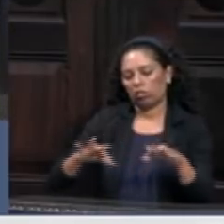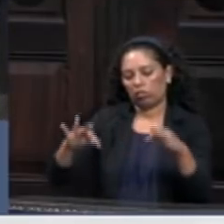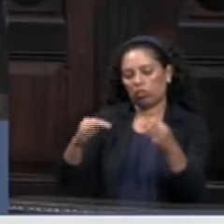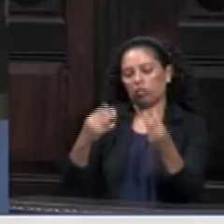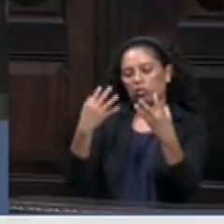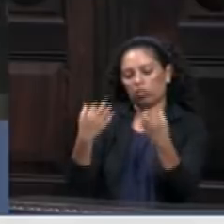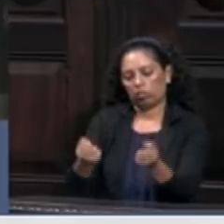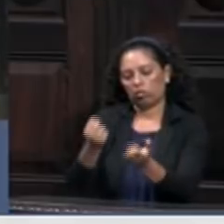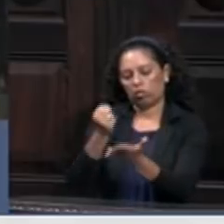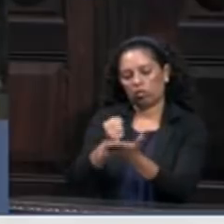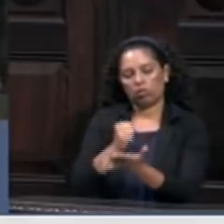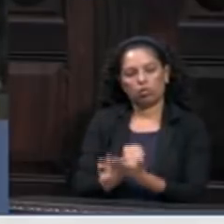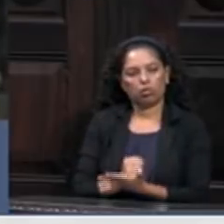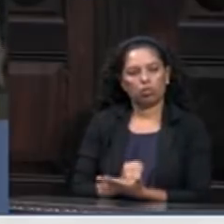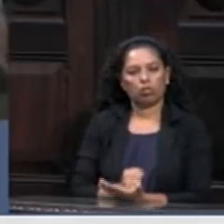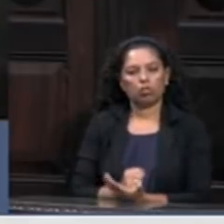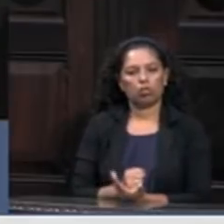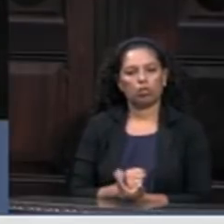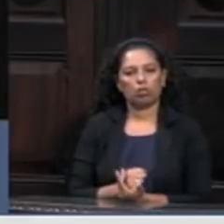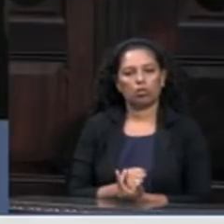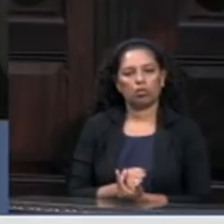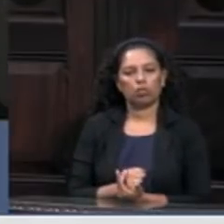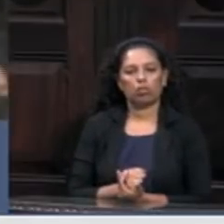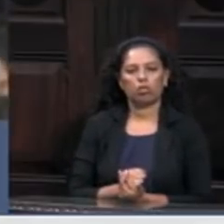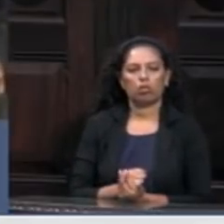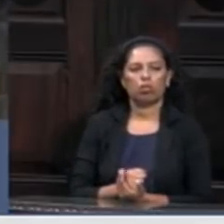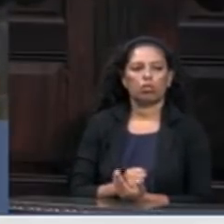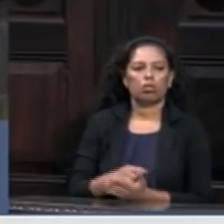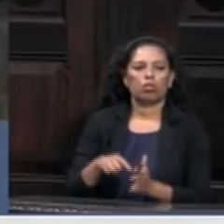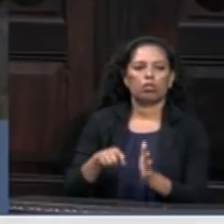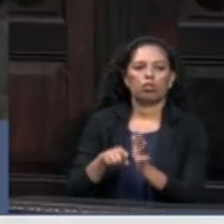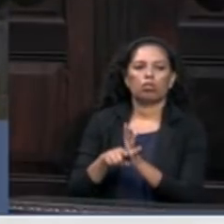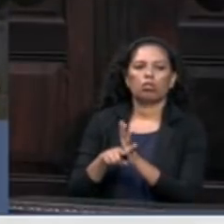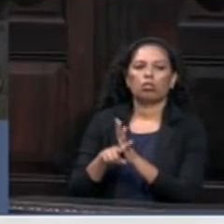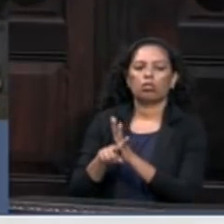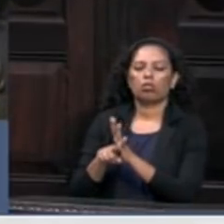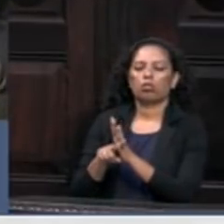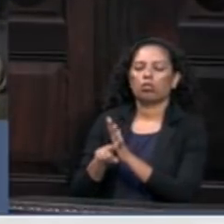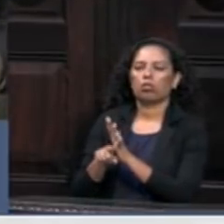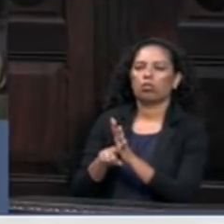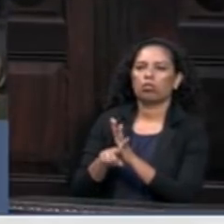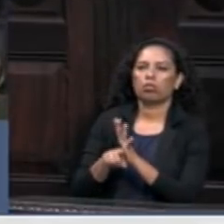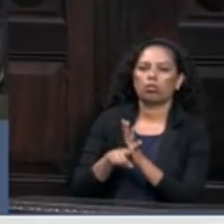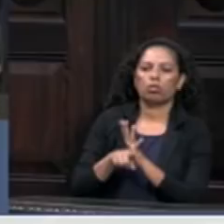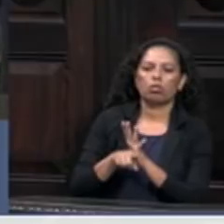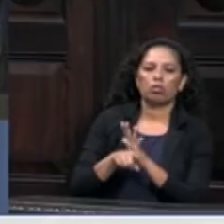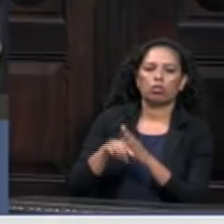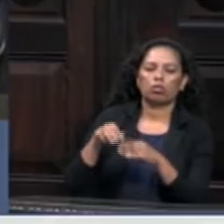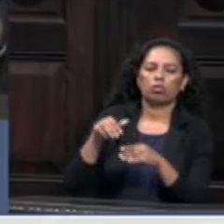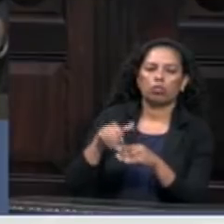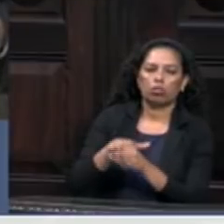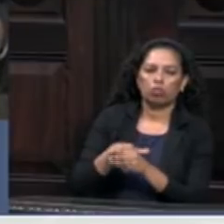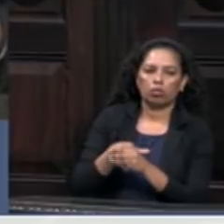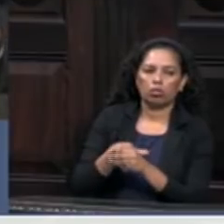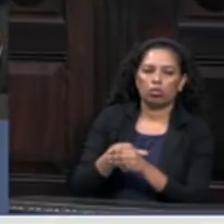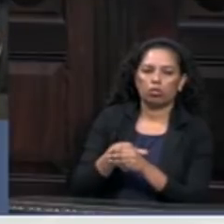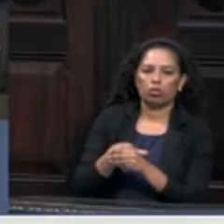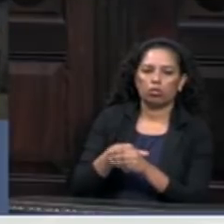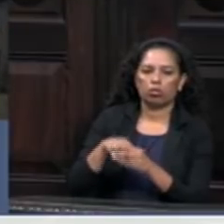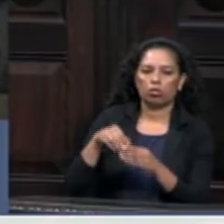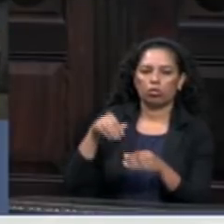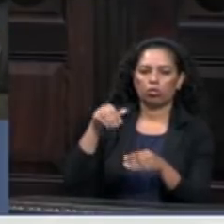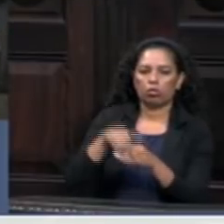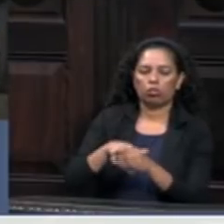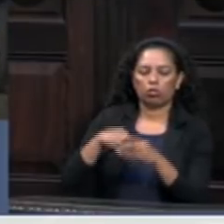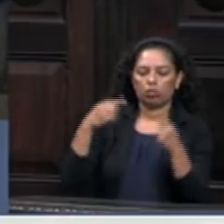comissão, aprovado. Declaração de voto. Voto contrário. Vai à redação final, retorna amanhã. Declaração voto